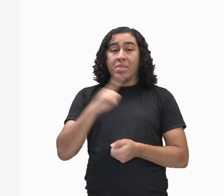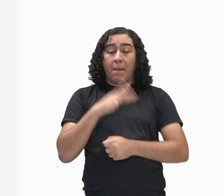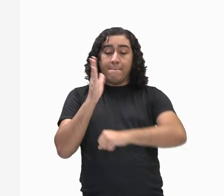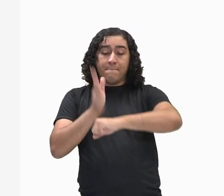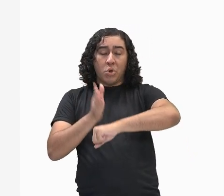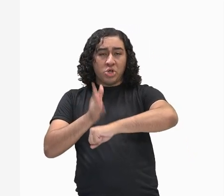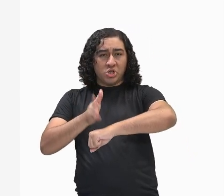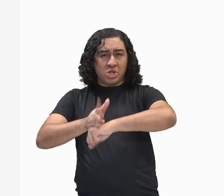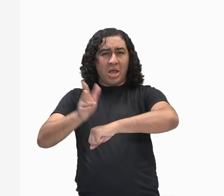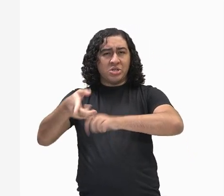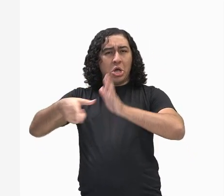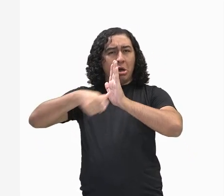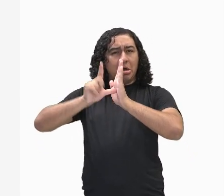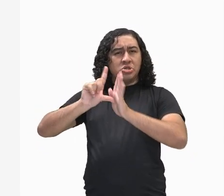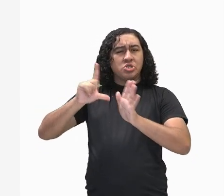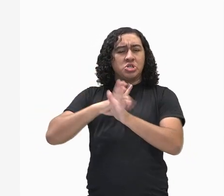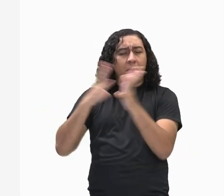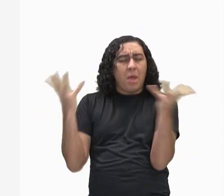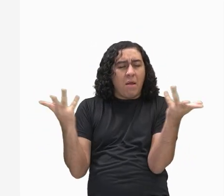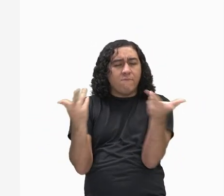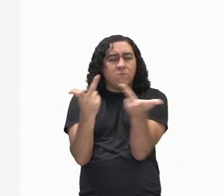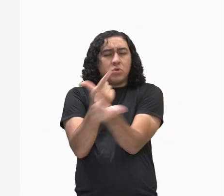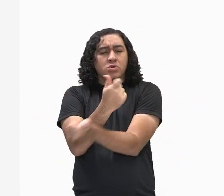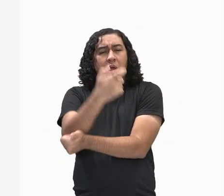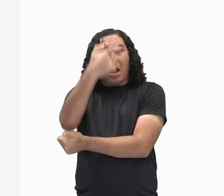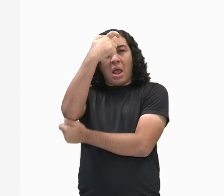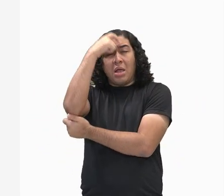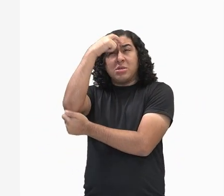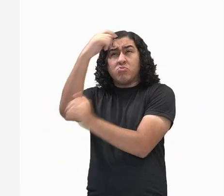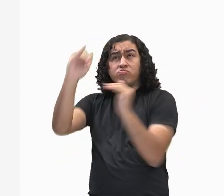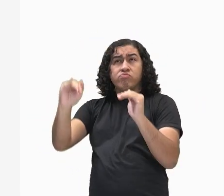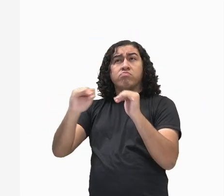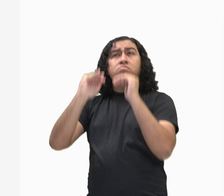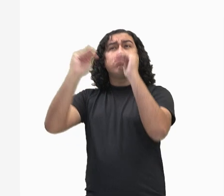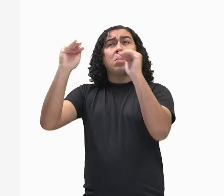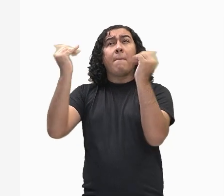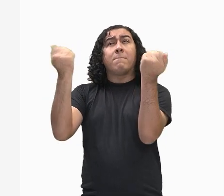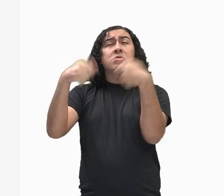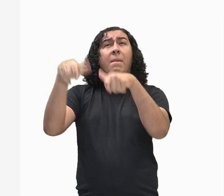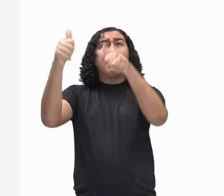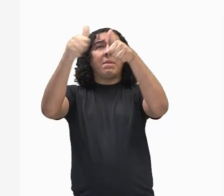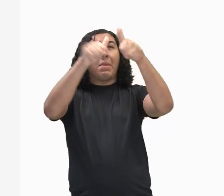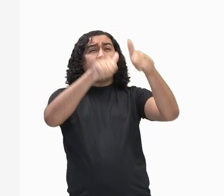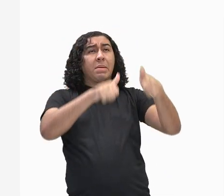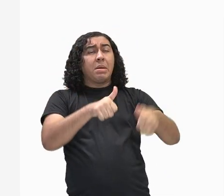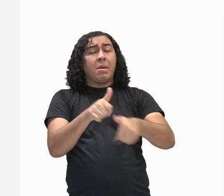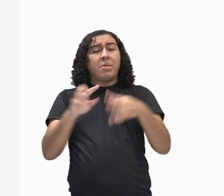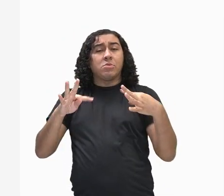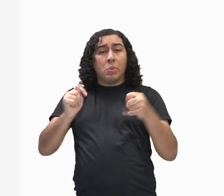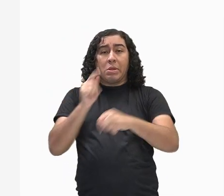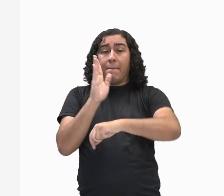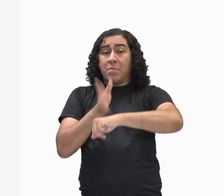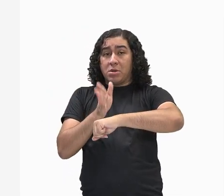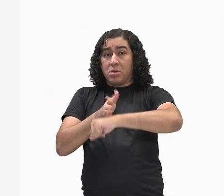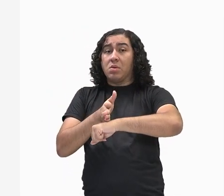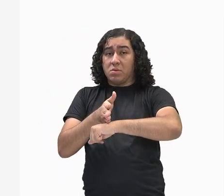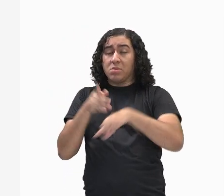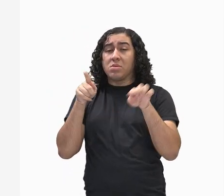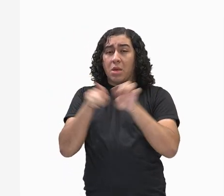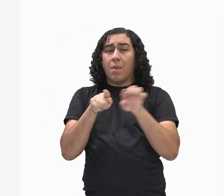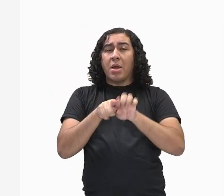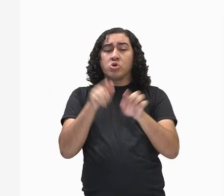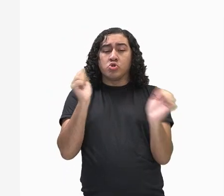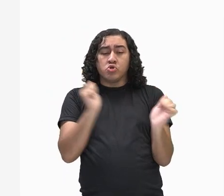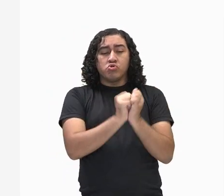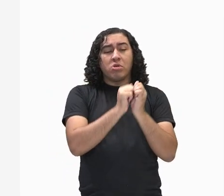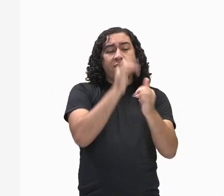triunfante, aquela glória da razão, né, que consegue ali no período moderno, com pensamento, com a